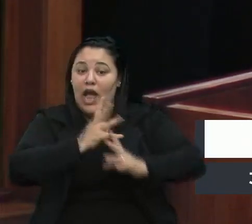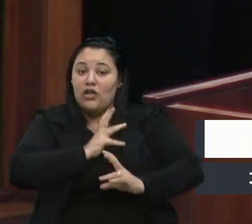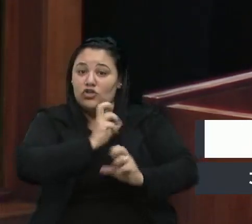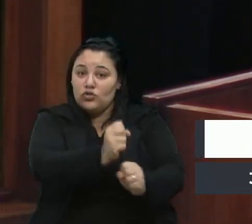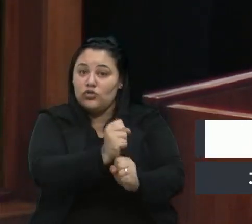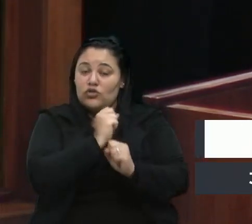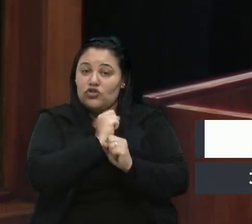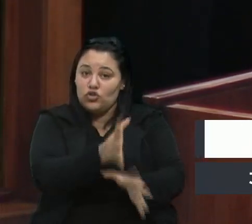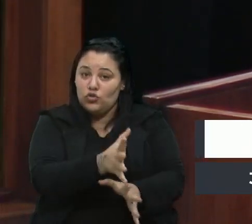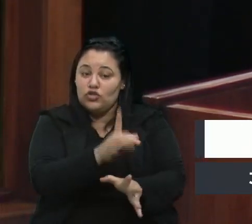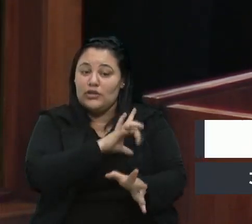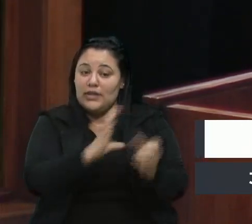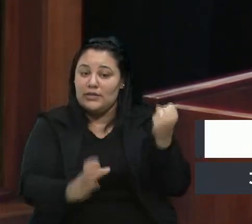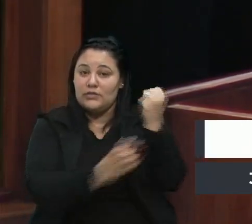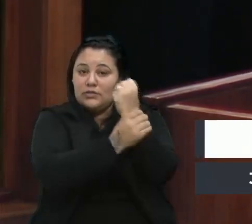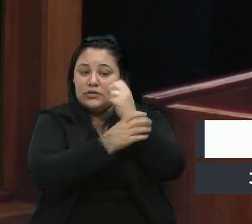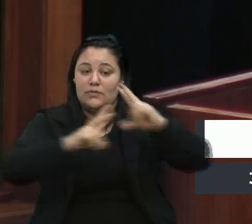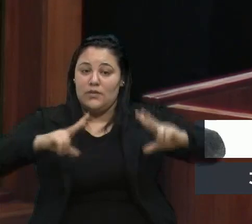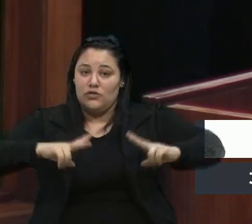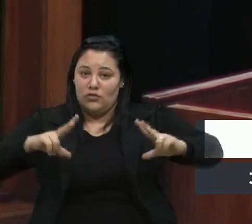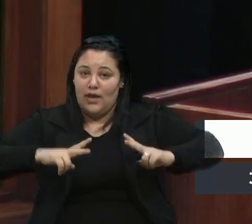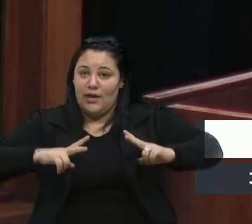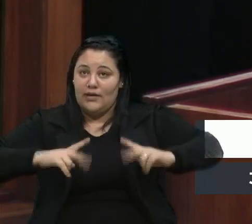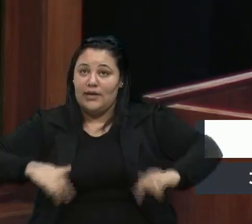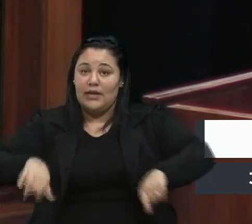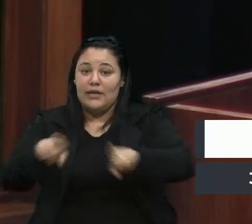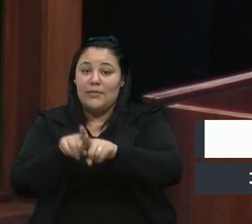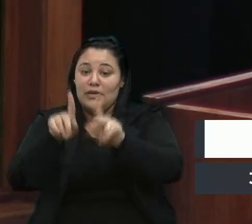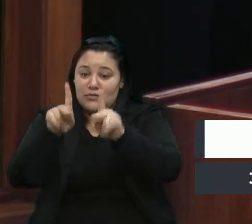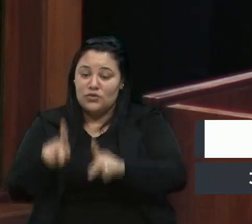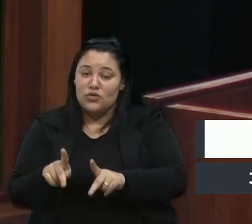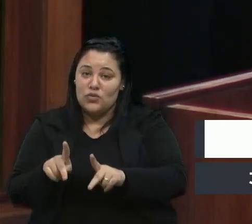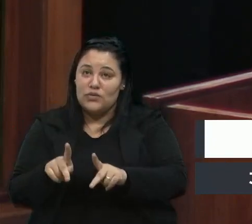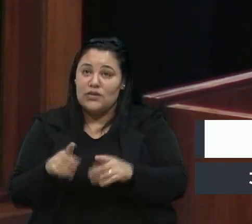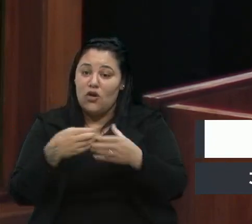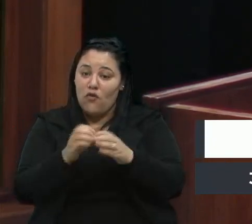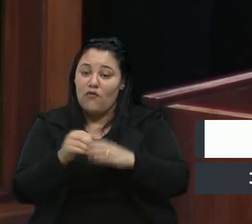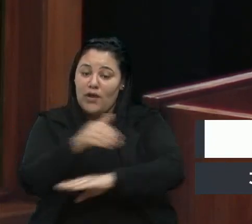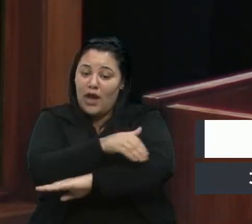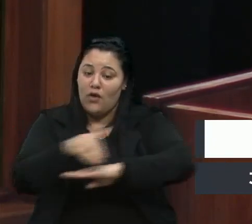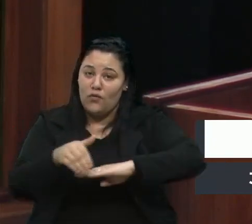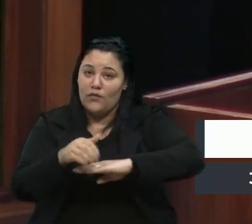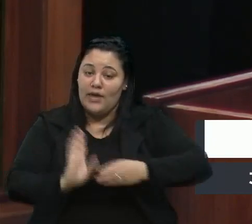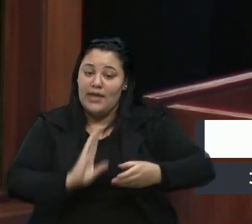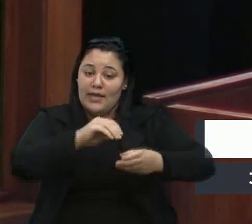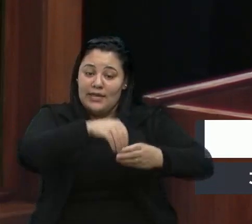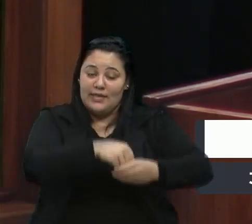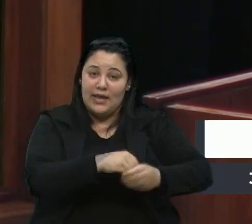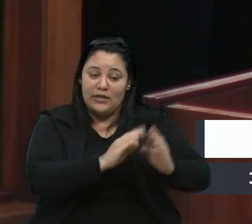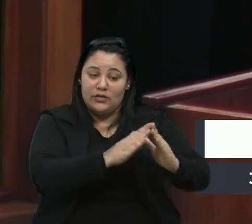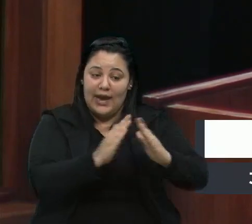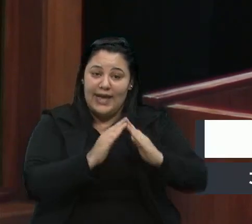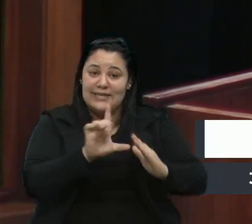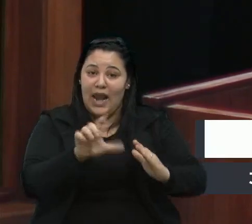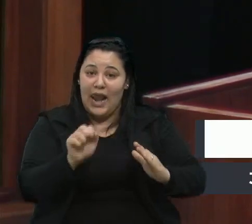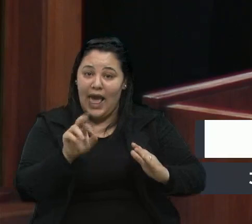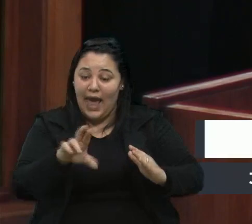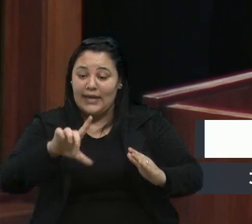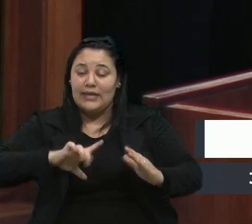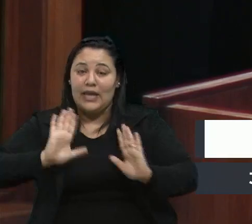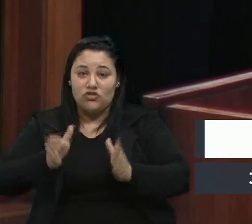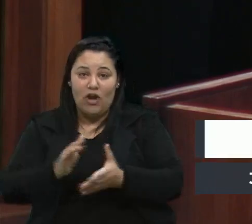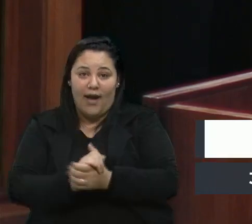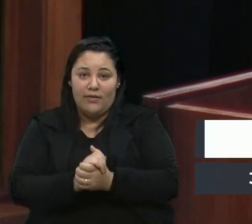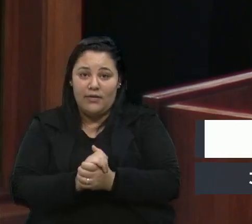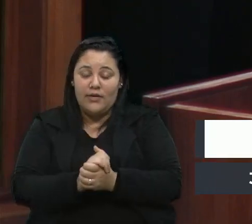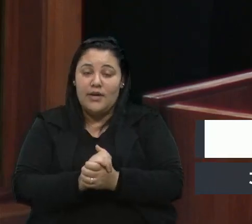segurança pessoal e dos bens das pessoas de situação de rua dentro dos abrigos institucionais existentes, inclusive